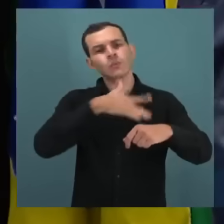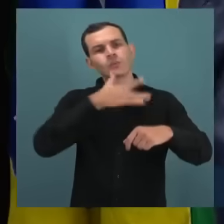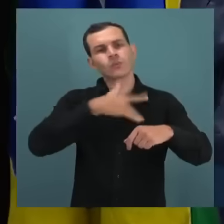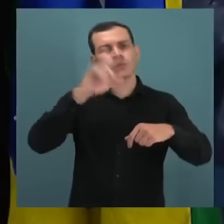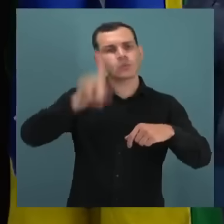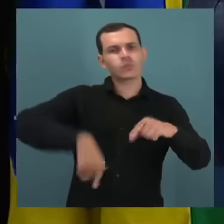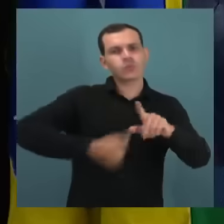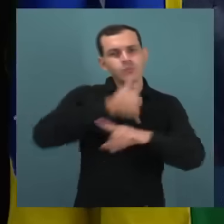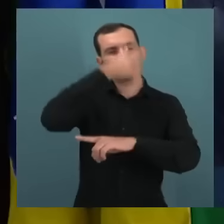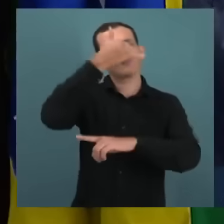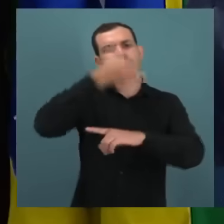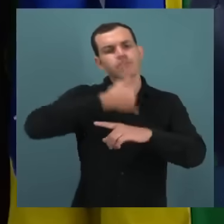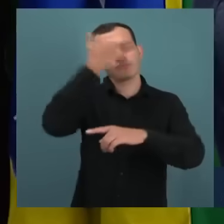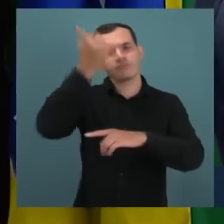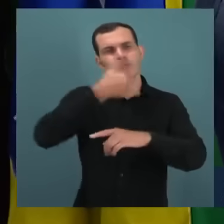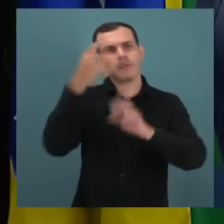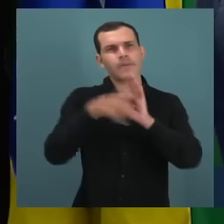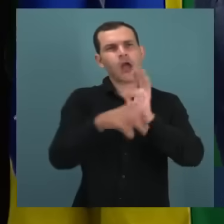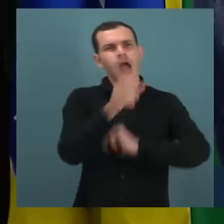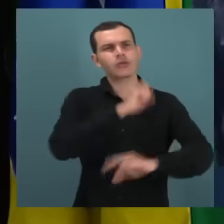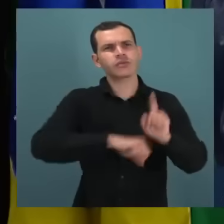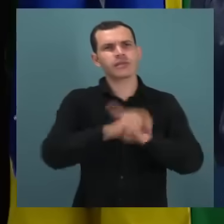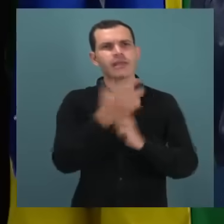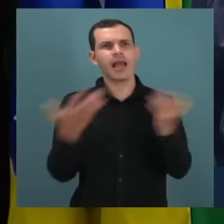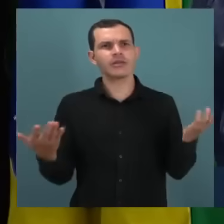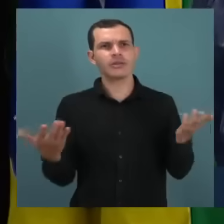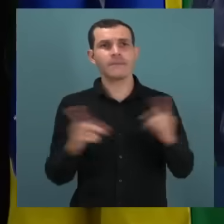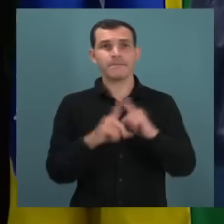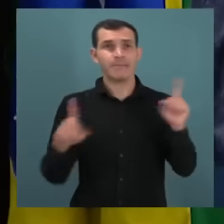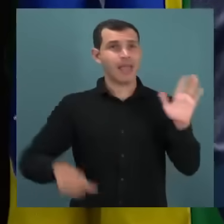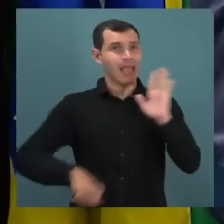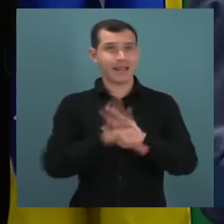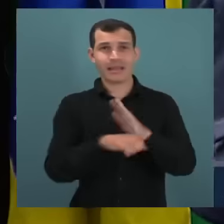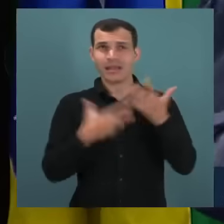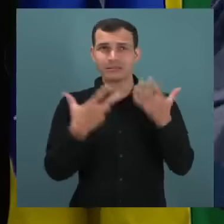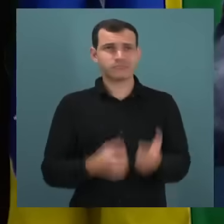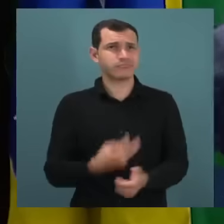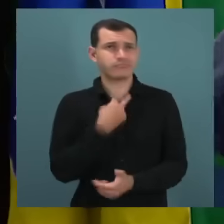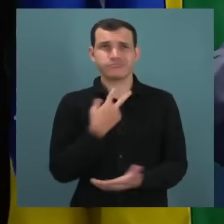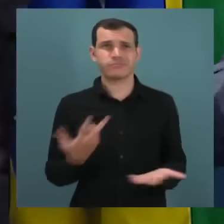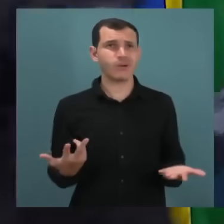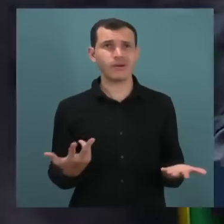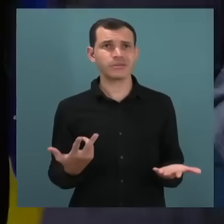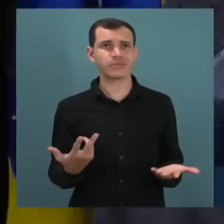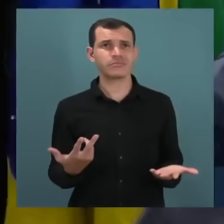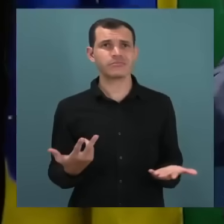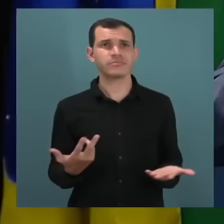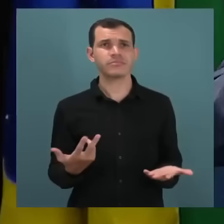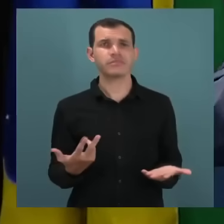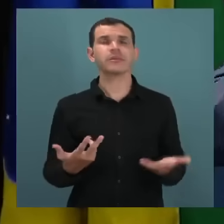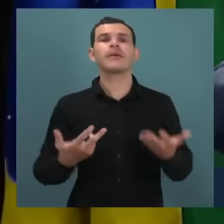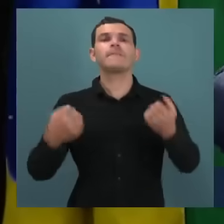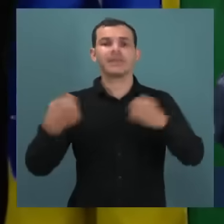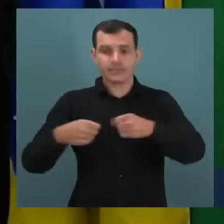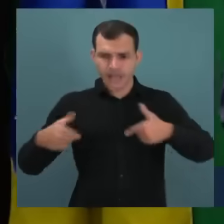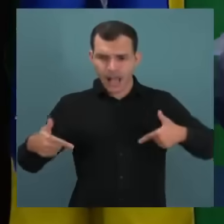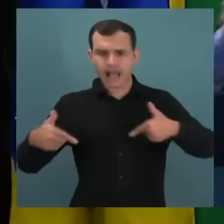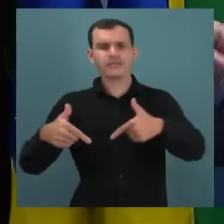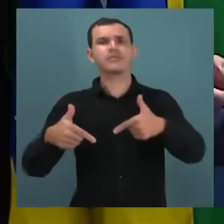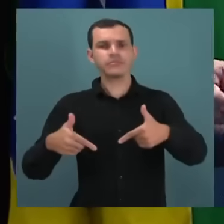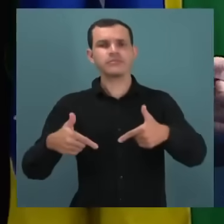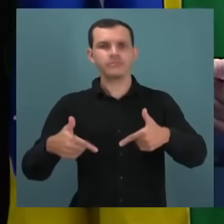consideração que o crime, ele não pode ser tolerado, ele pode ser e deve ser combatido de uma maneira